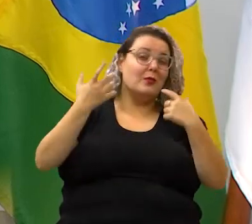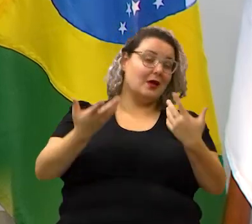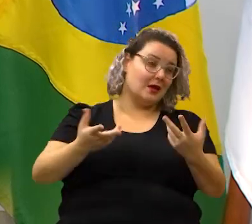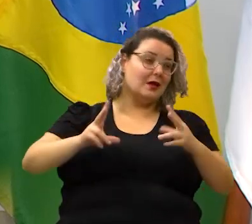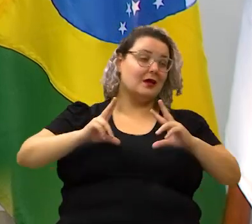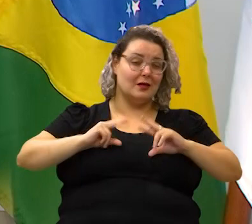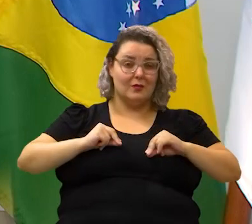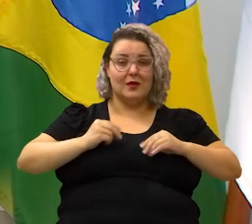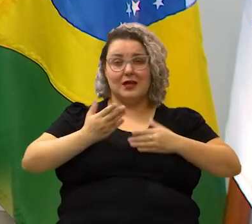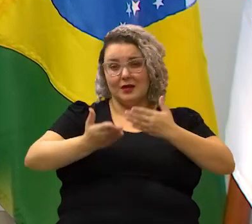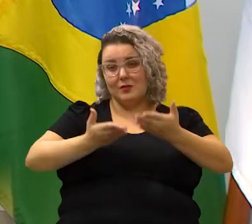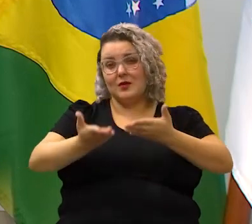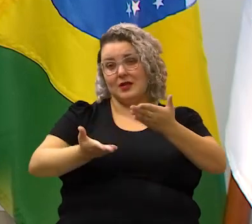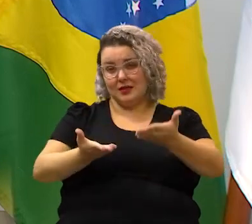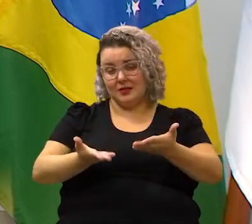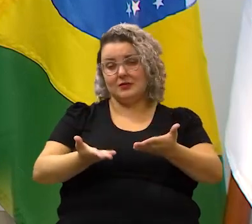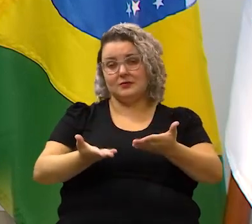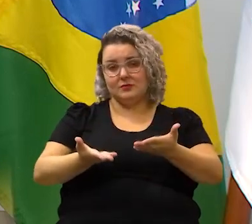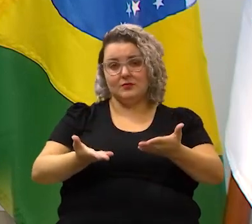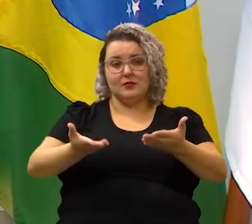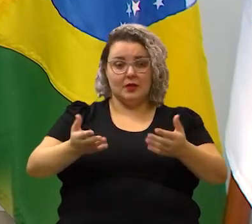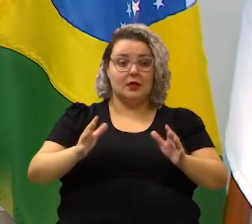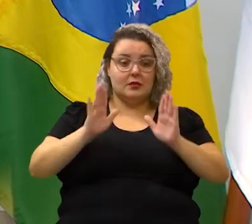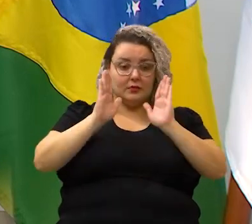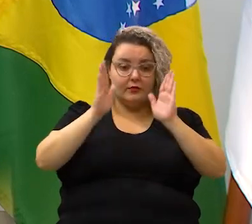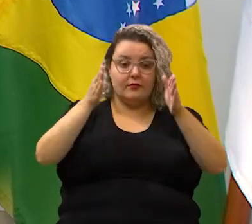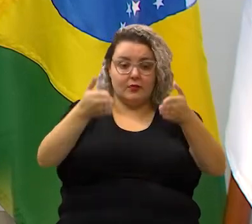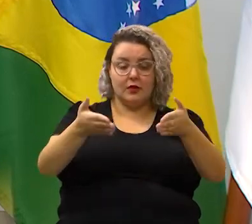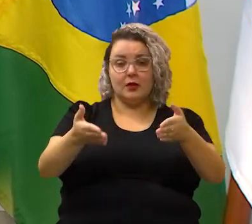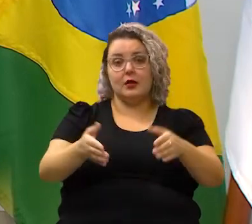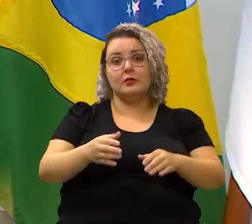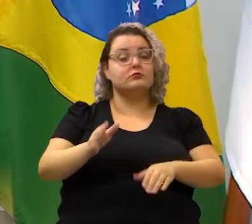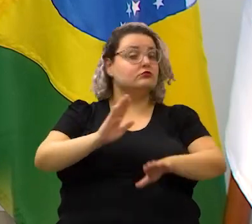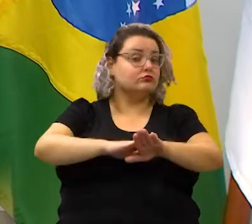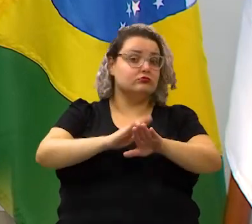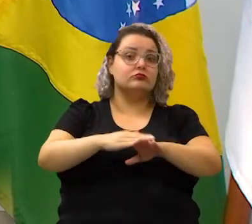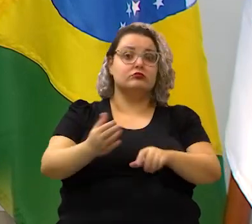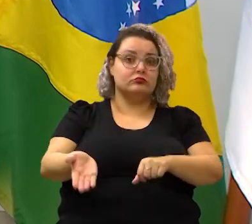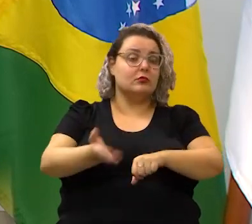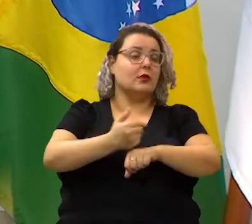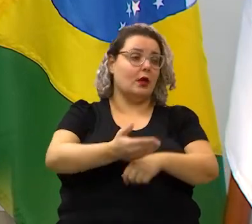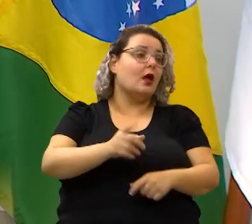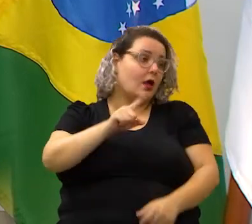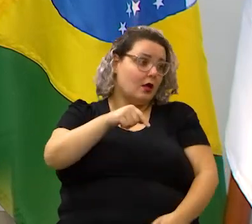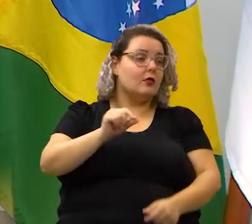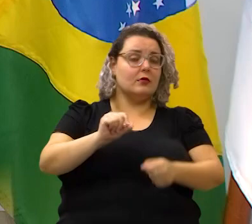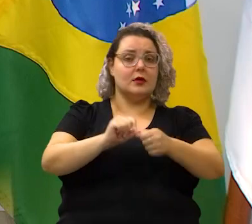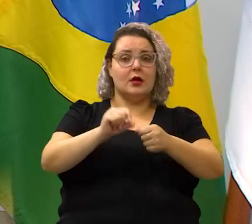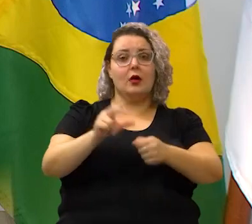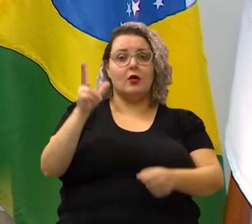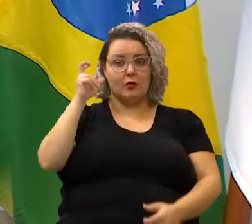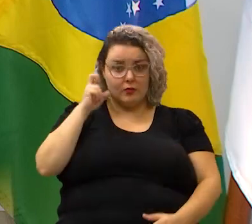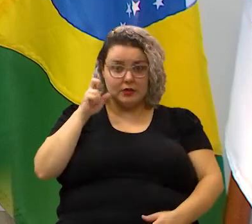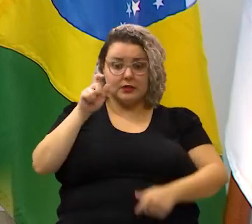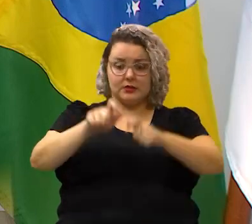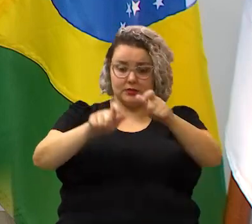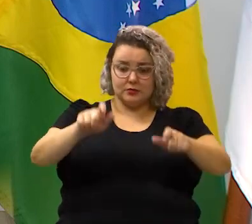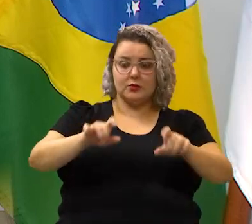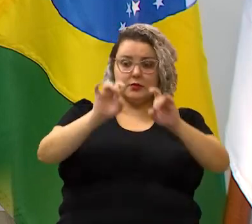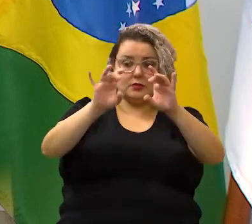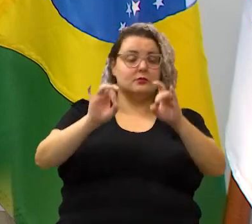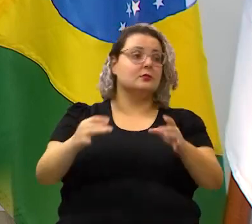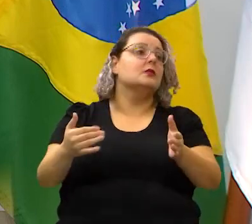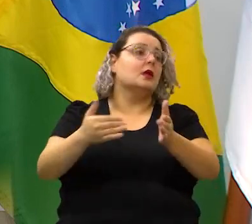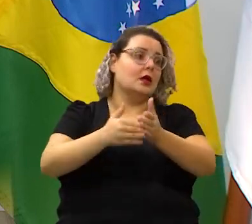preocupante que mereça cuidado tratar esse a tempo né É isso que a gente vai fazer ouvir esse especialistas